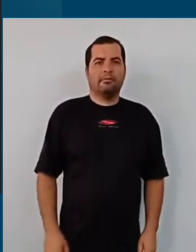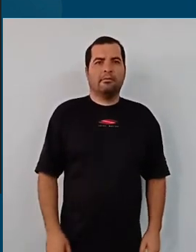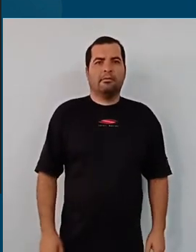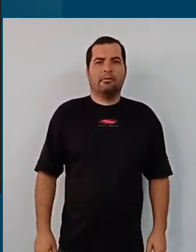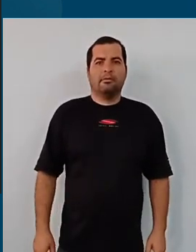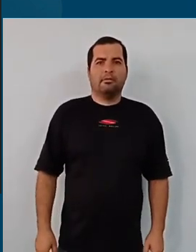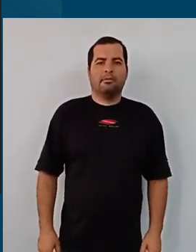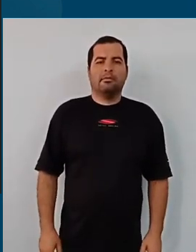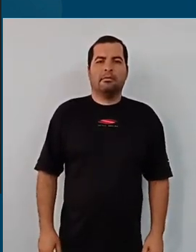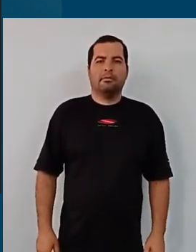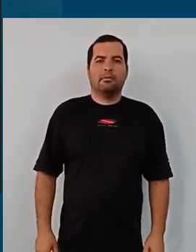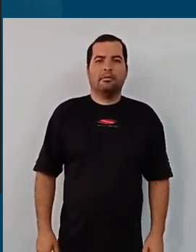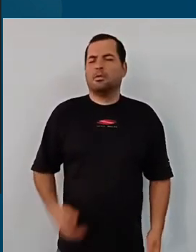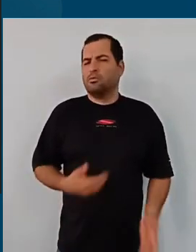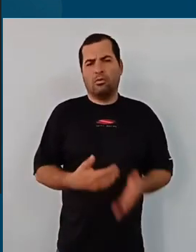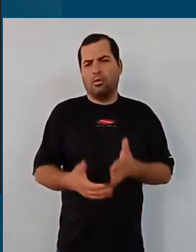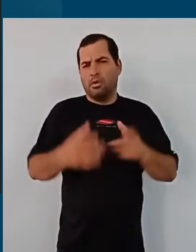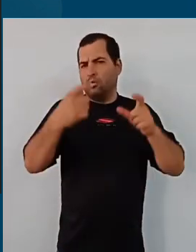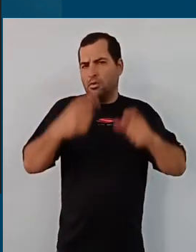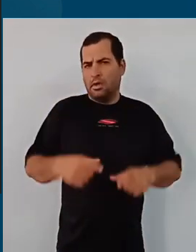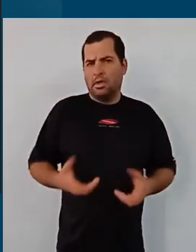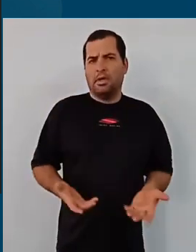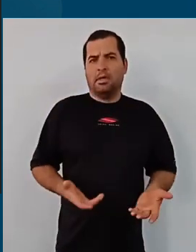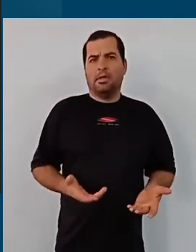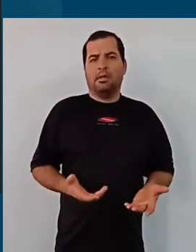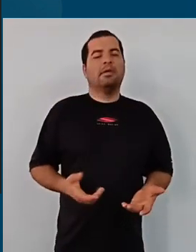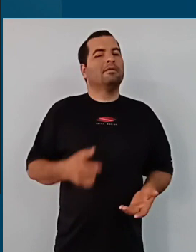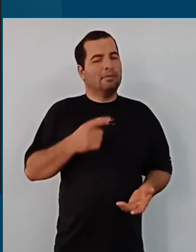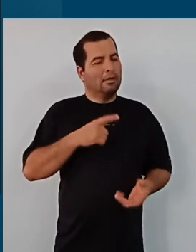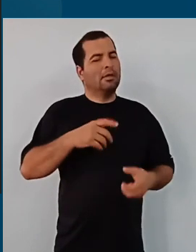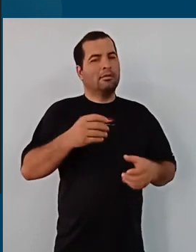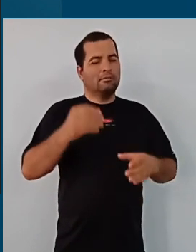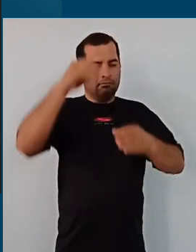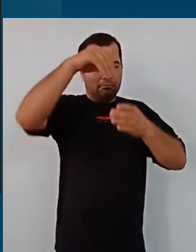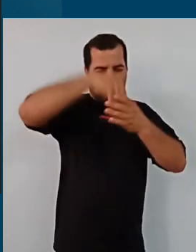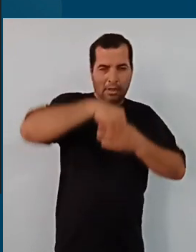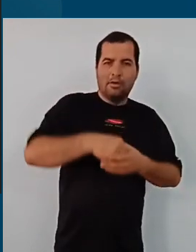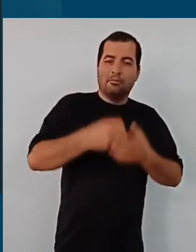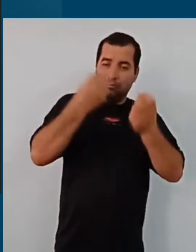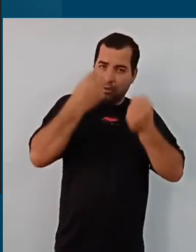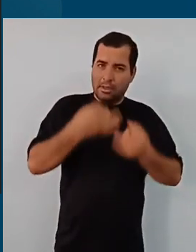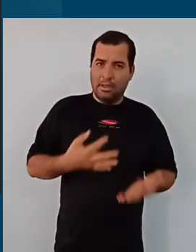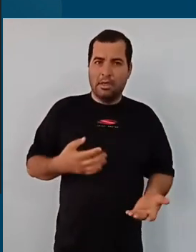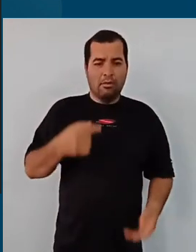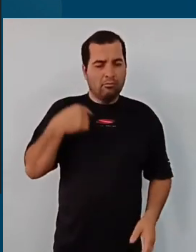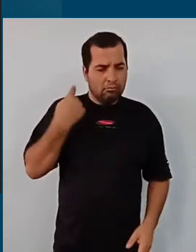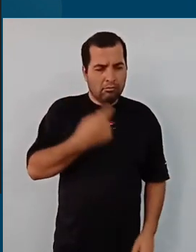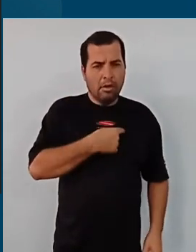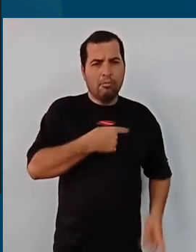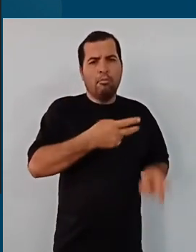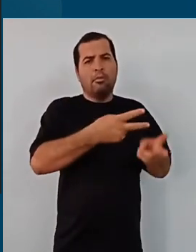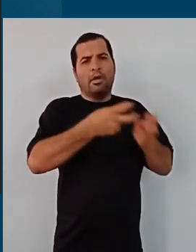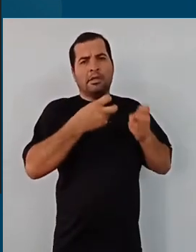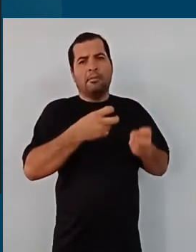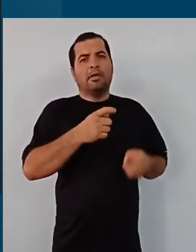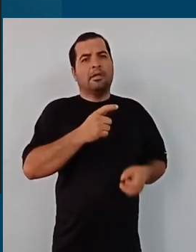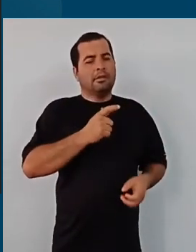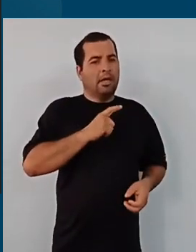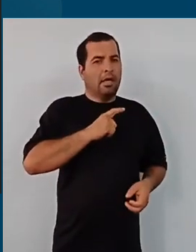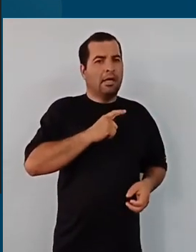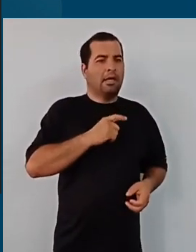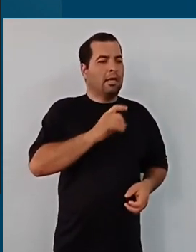Isso está nas linhas, nas entrelinhas. E que se a gente olhar para as competências e habilidades